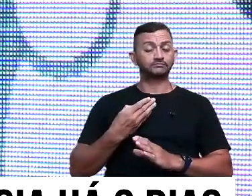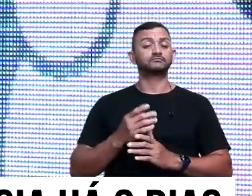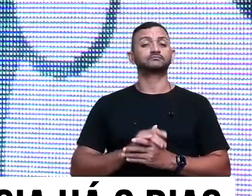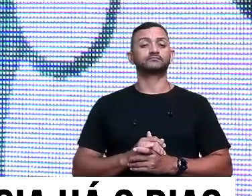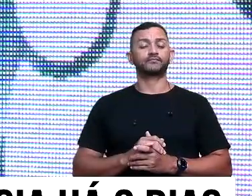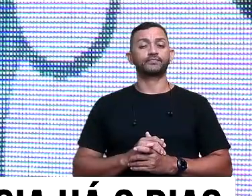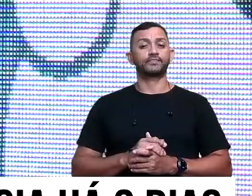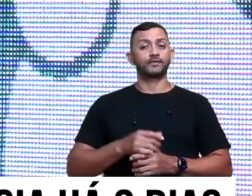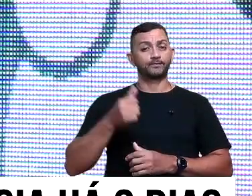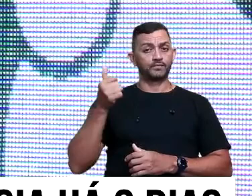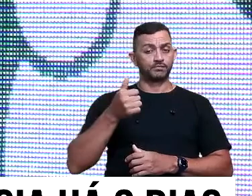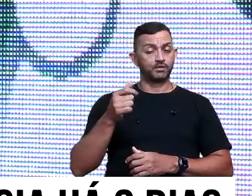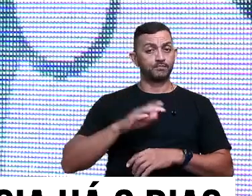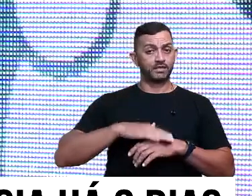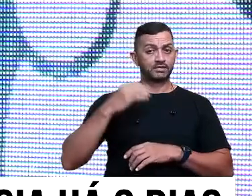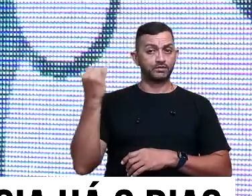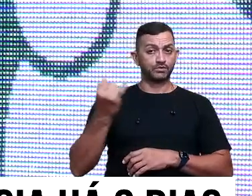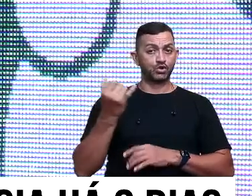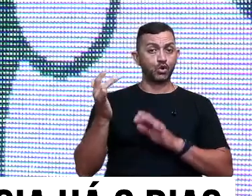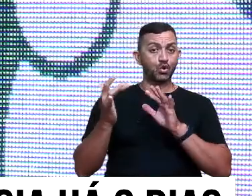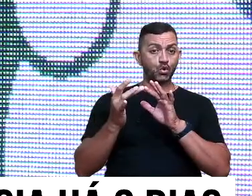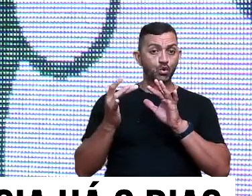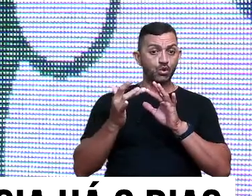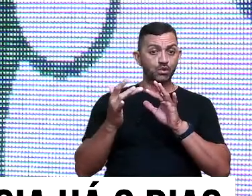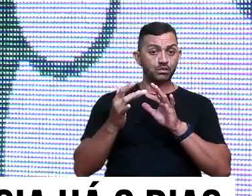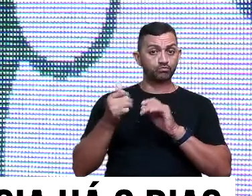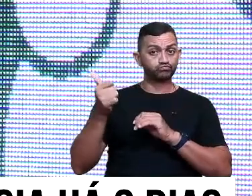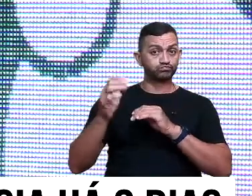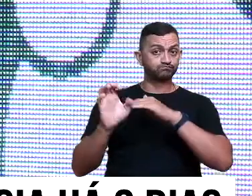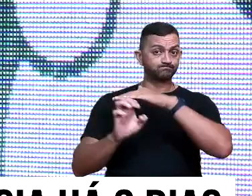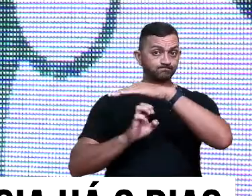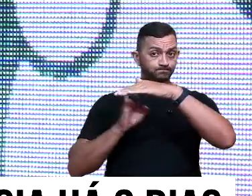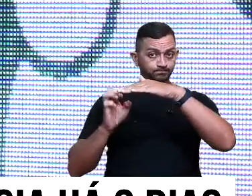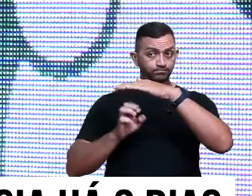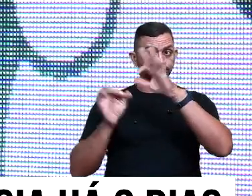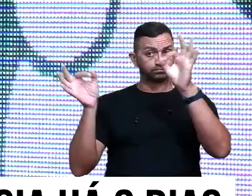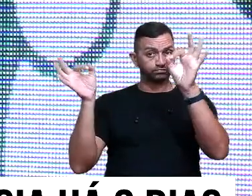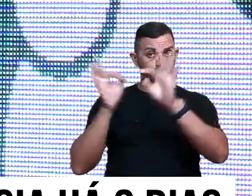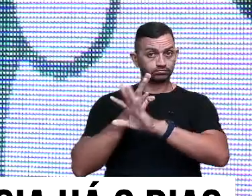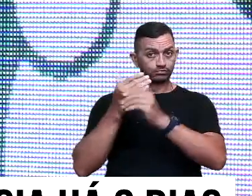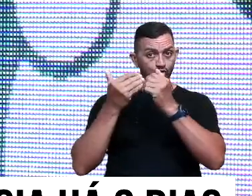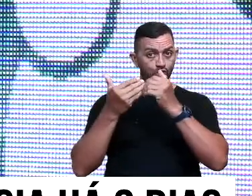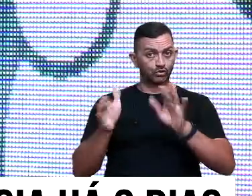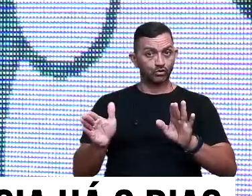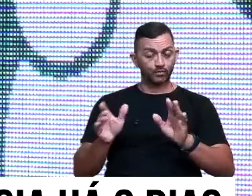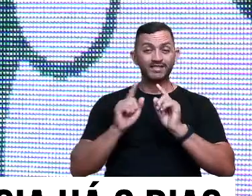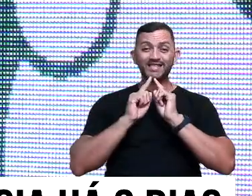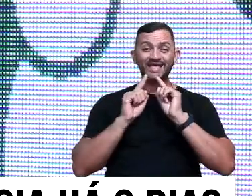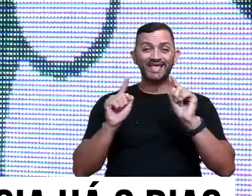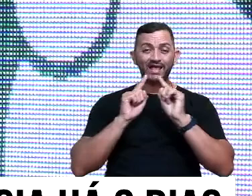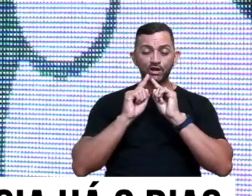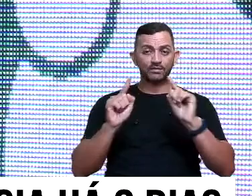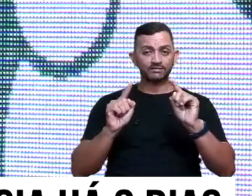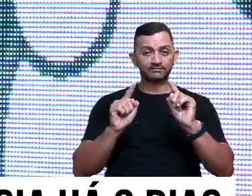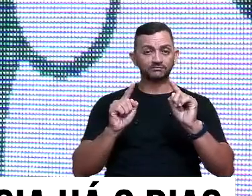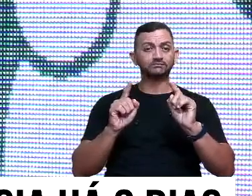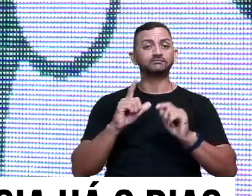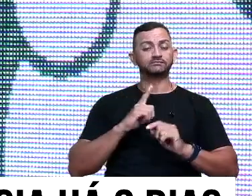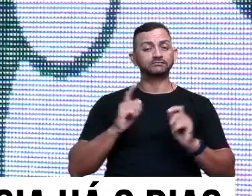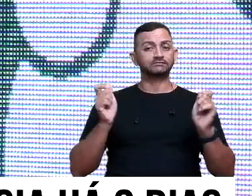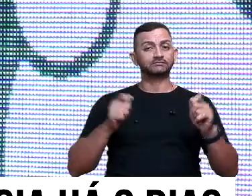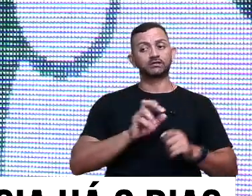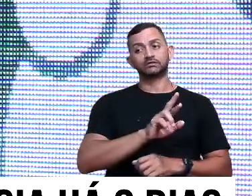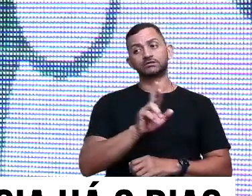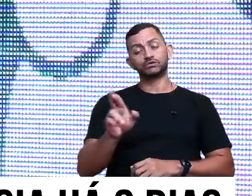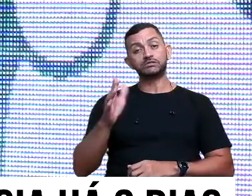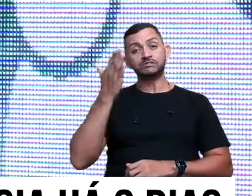aqui para o Imperatriz Online. Primeiro, também é importante entrar em contato com a empresa para que você abra um canal de reclamação para